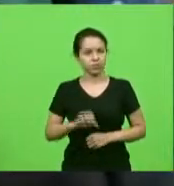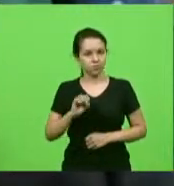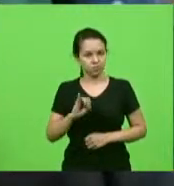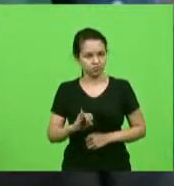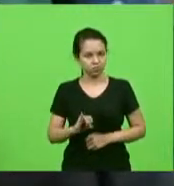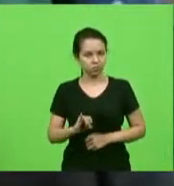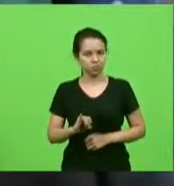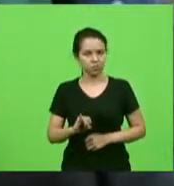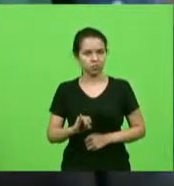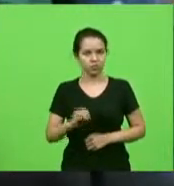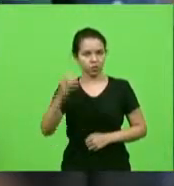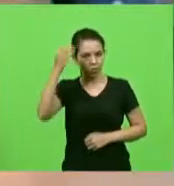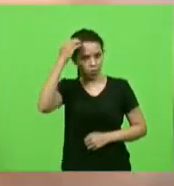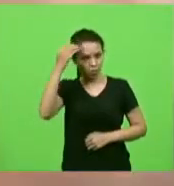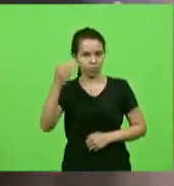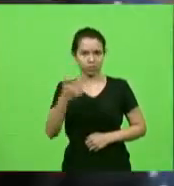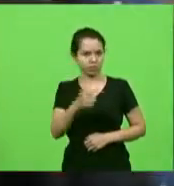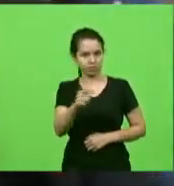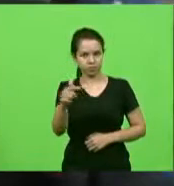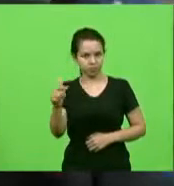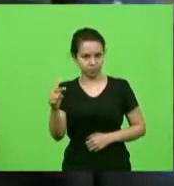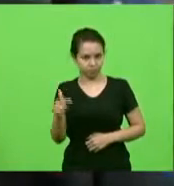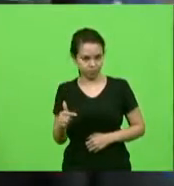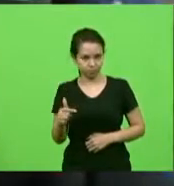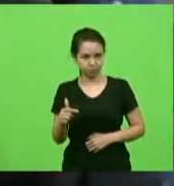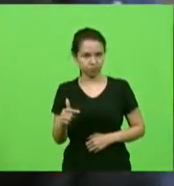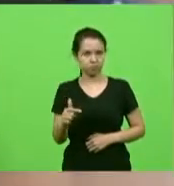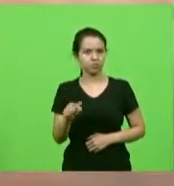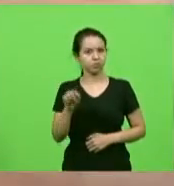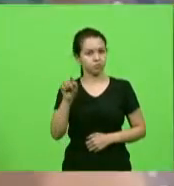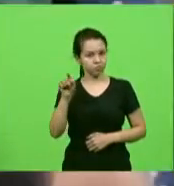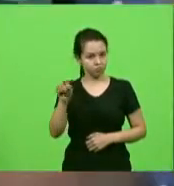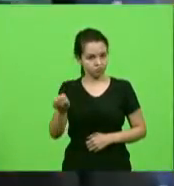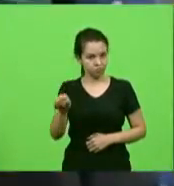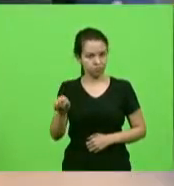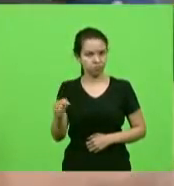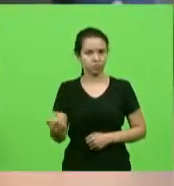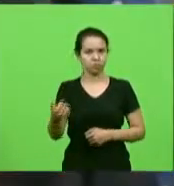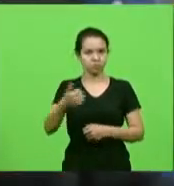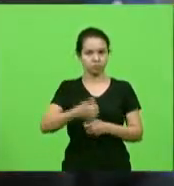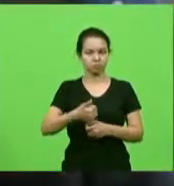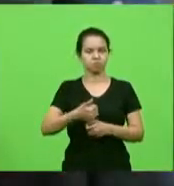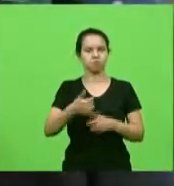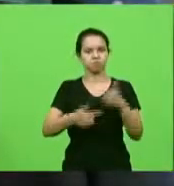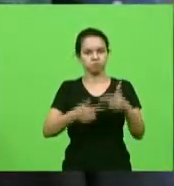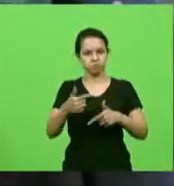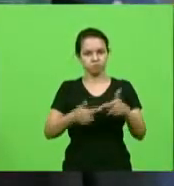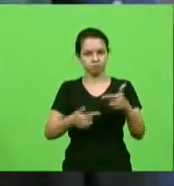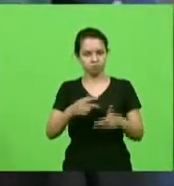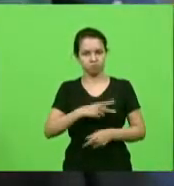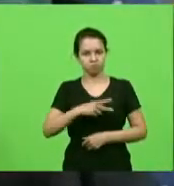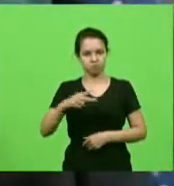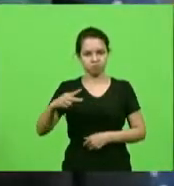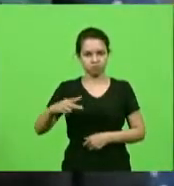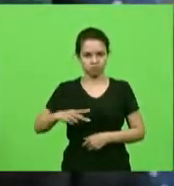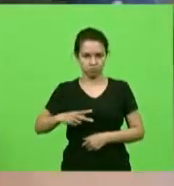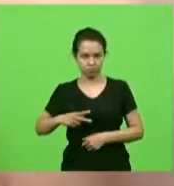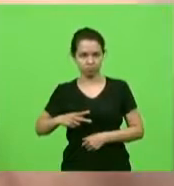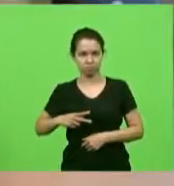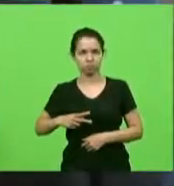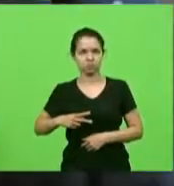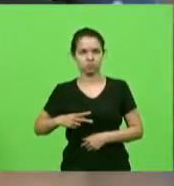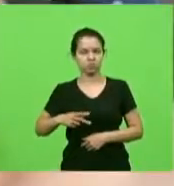Moisés da Silva, sua função de agente público, especificamente a de dirigir a administração estadual,